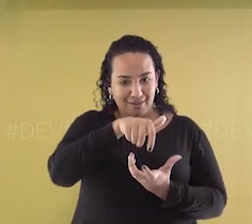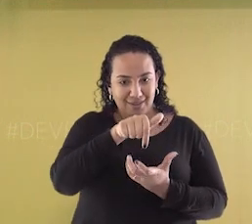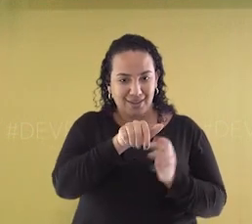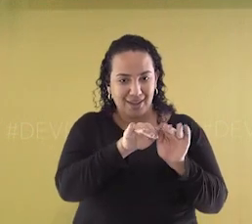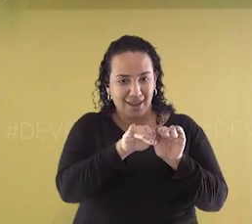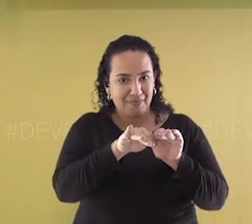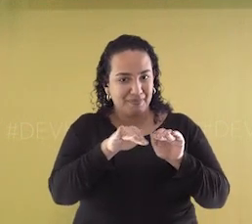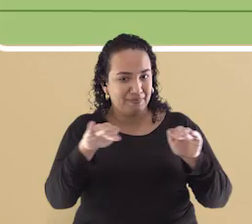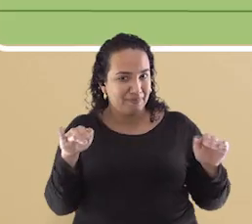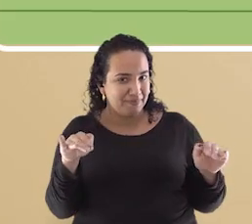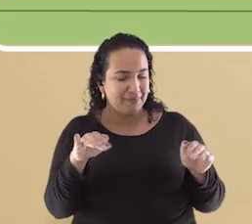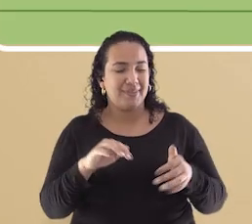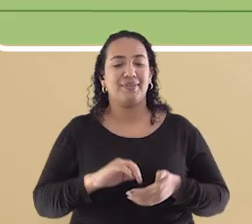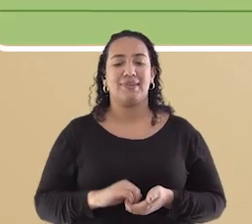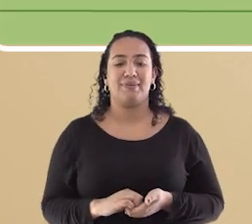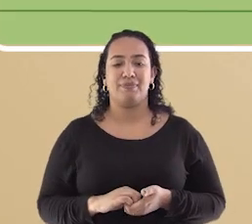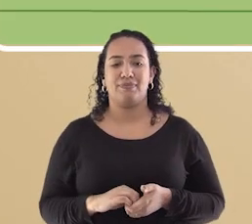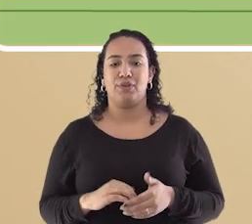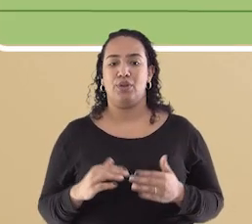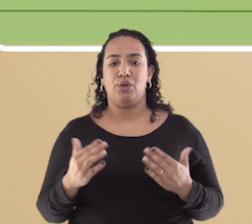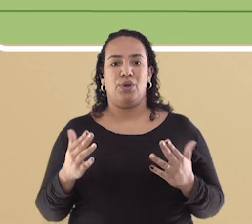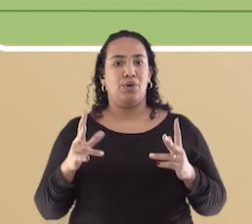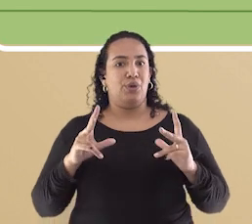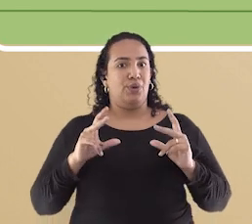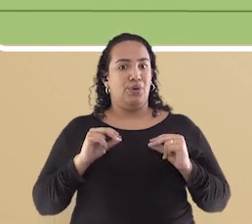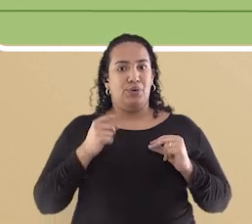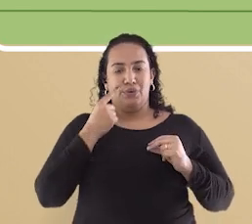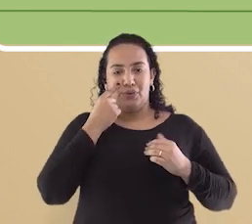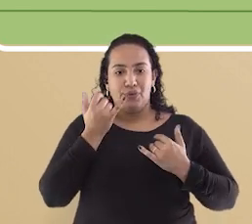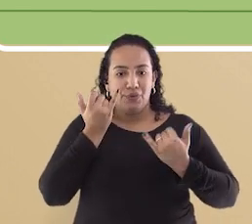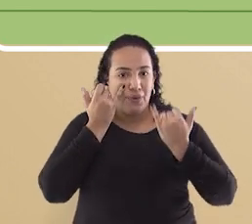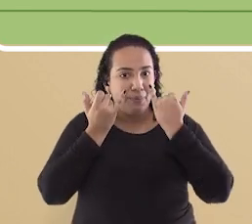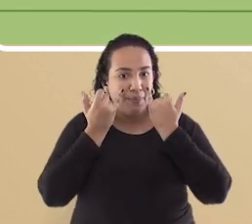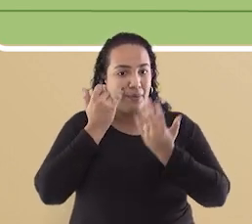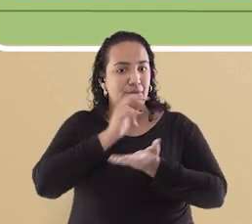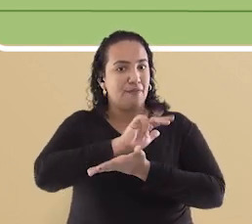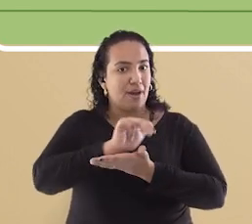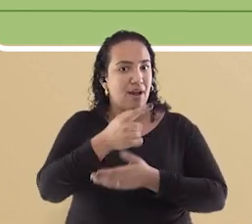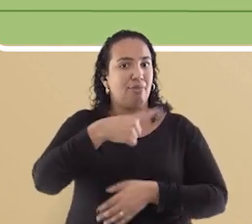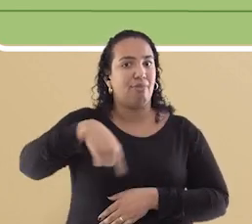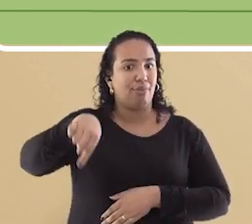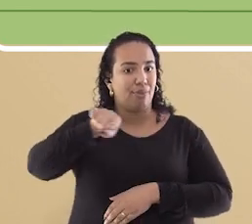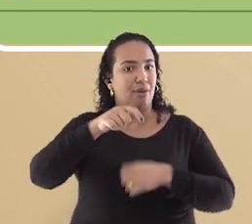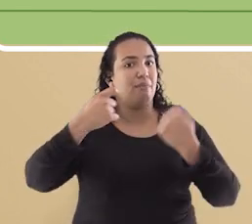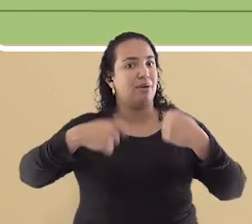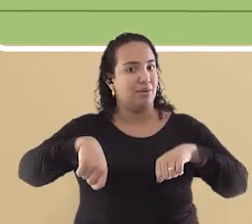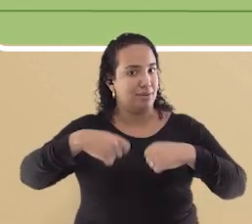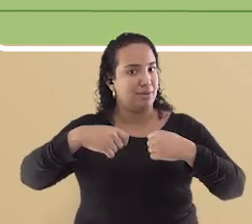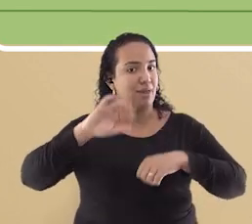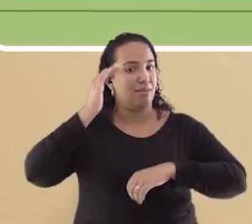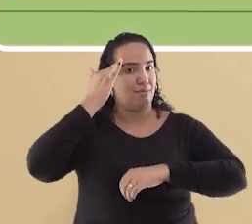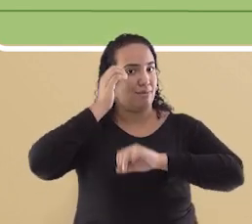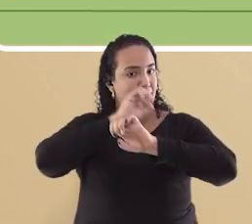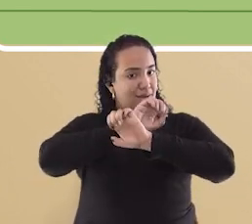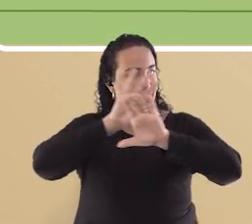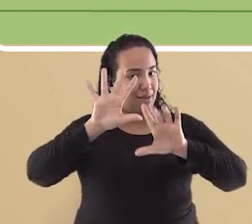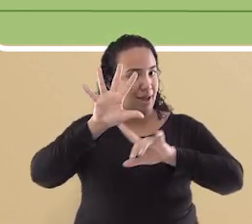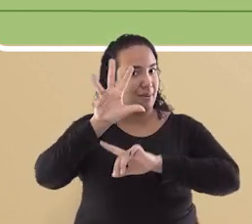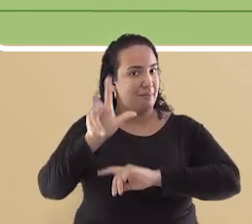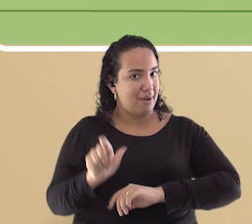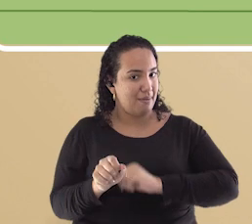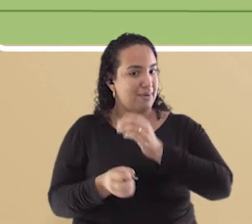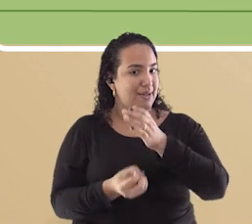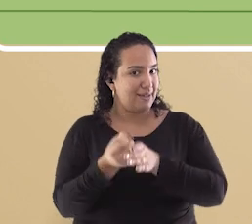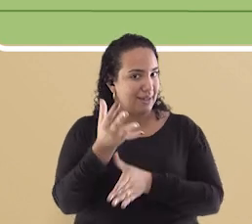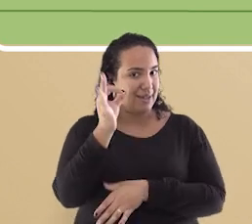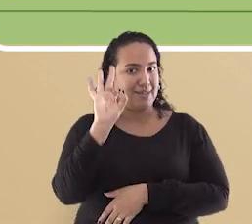nosso planeta Terra. Ufa, muitas informações nós precisamos saber para construir um mapa, não é?